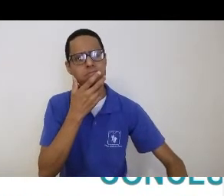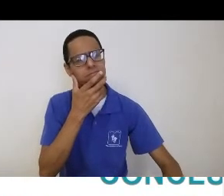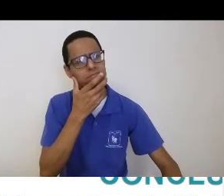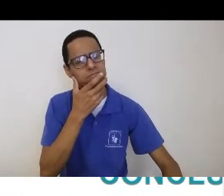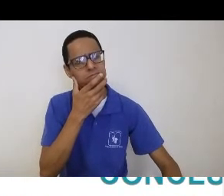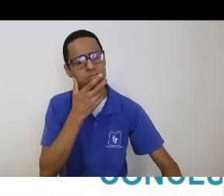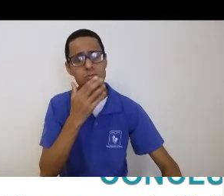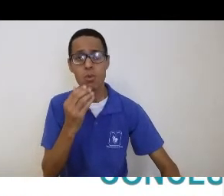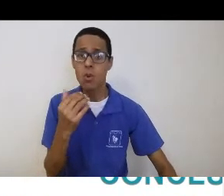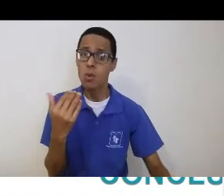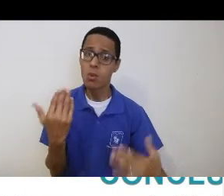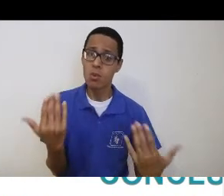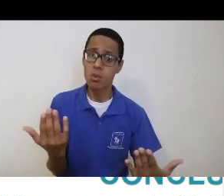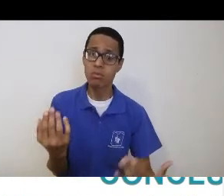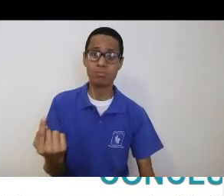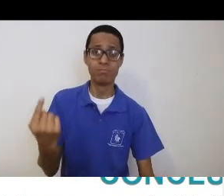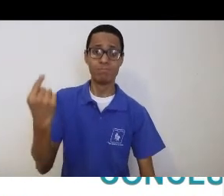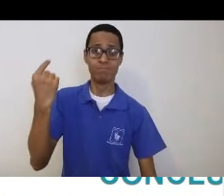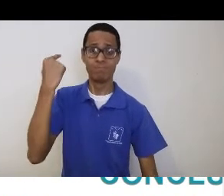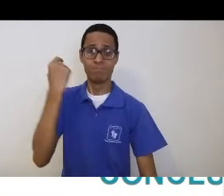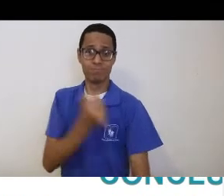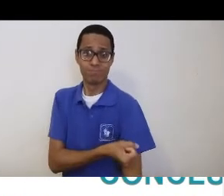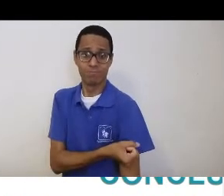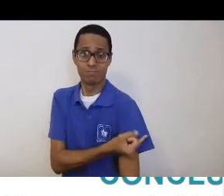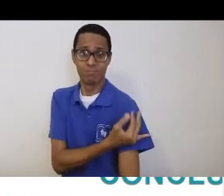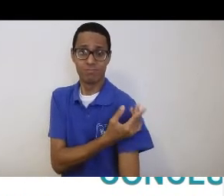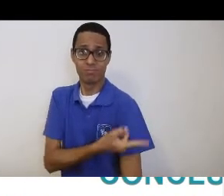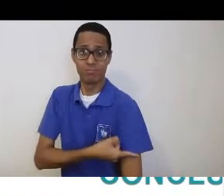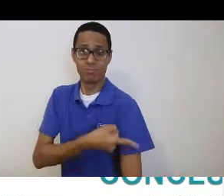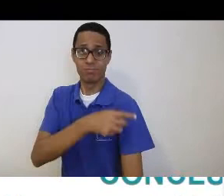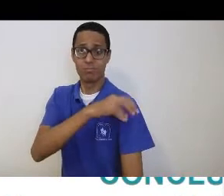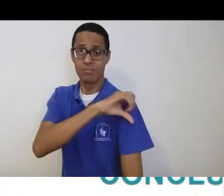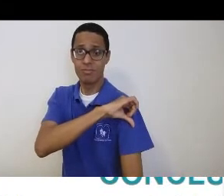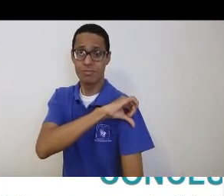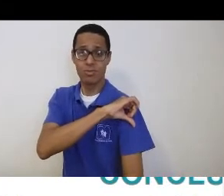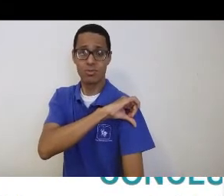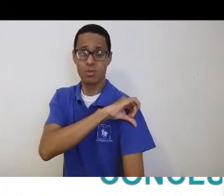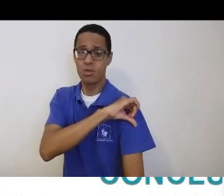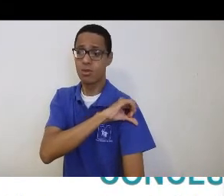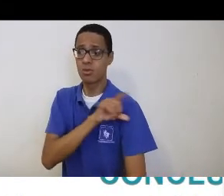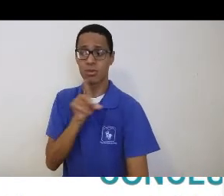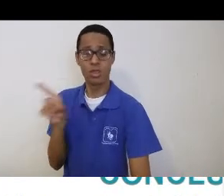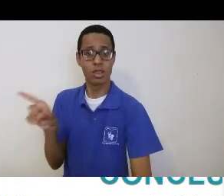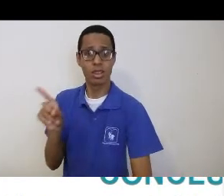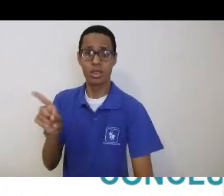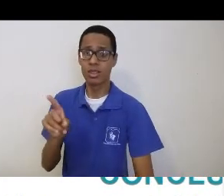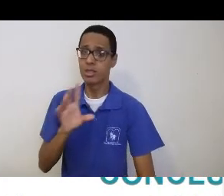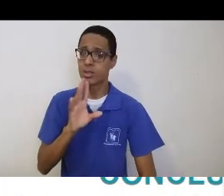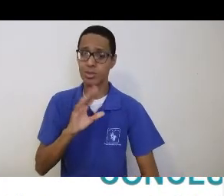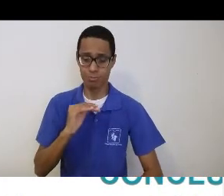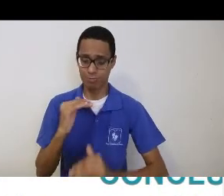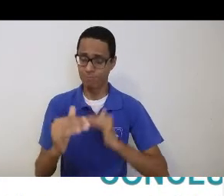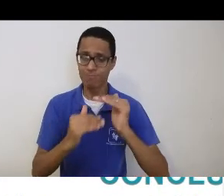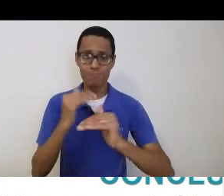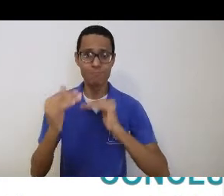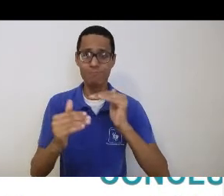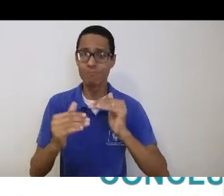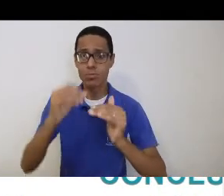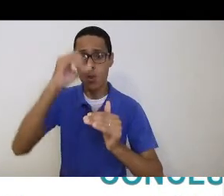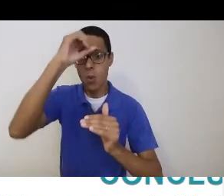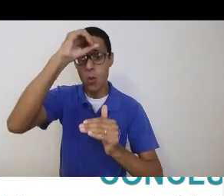específicas? Aquilo que ele não conseguiu fazer lá atrás devido à sua dificuldade, por isso que ele